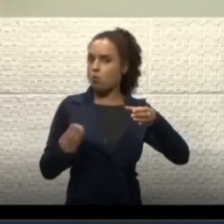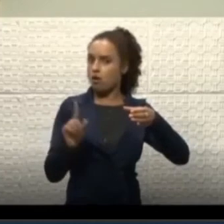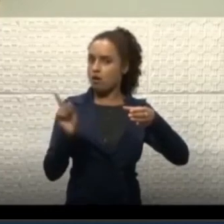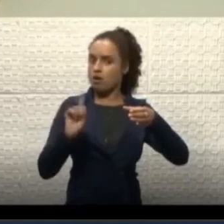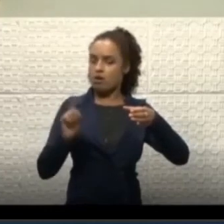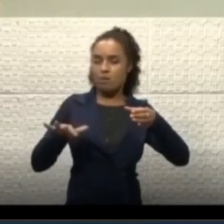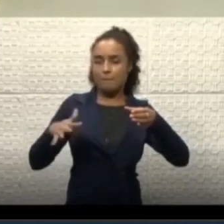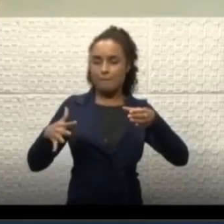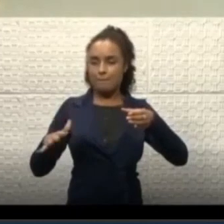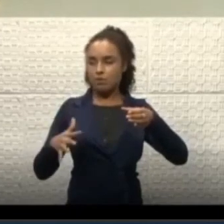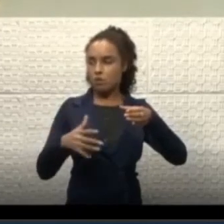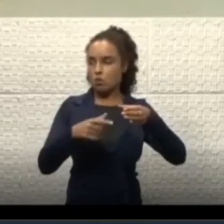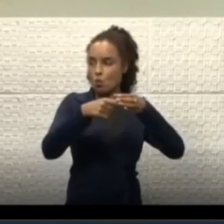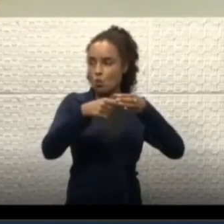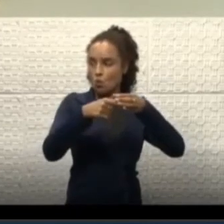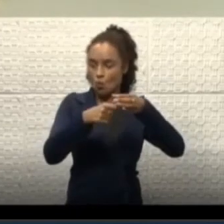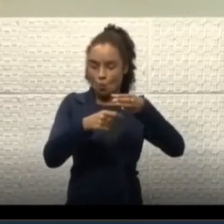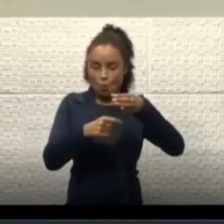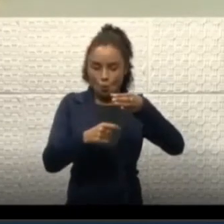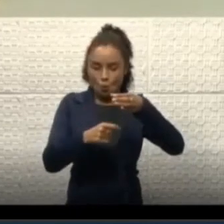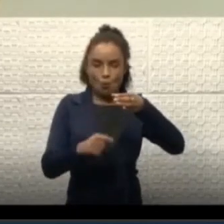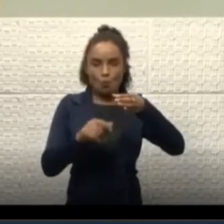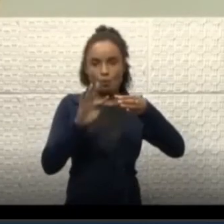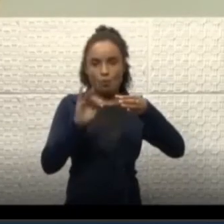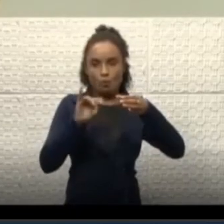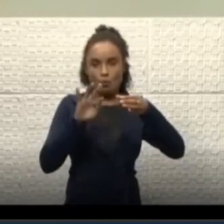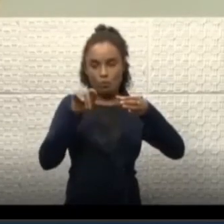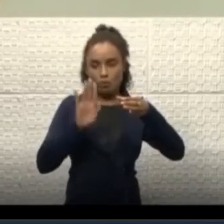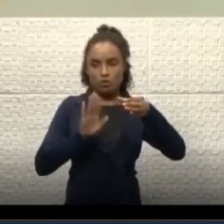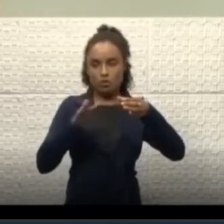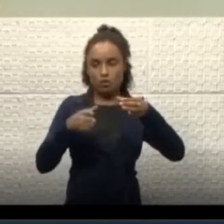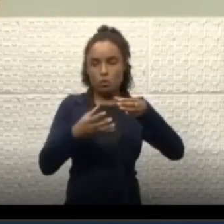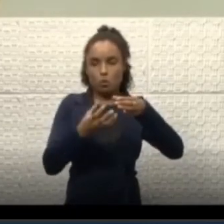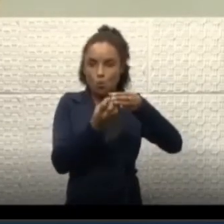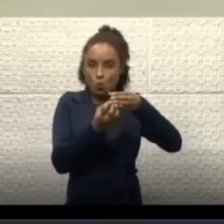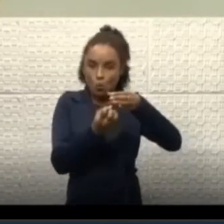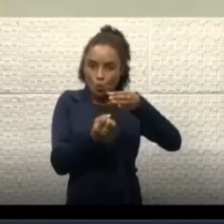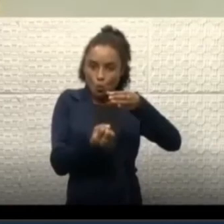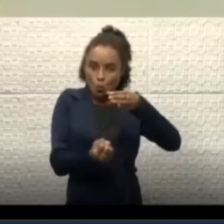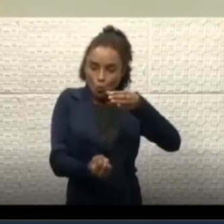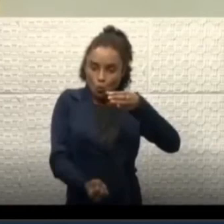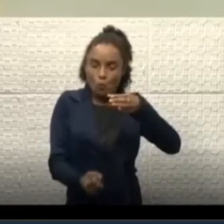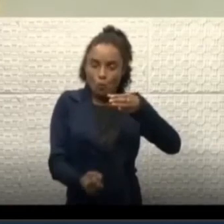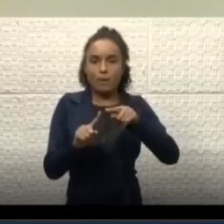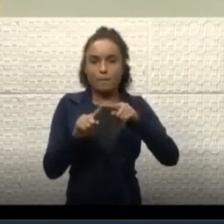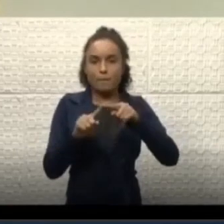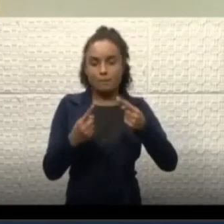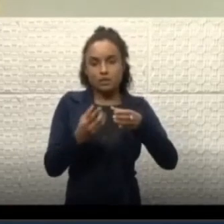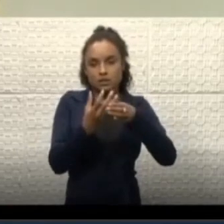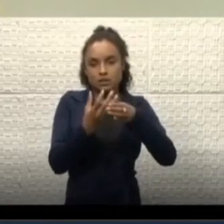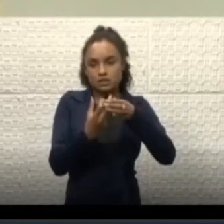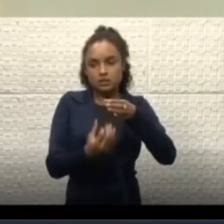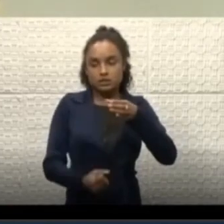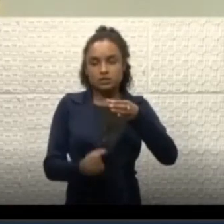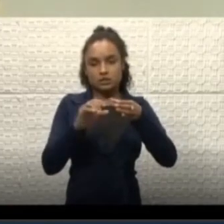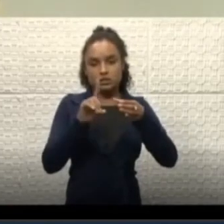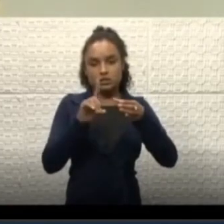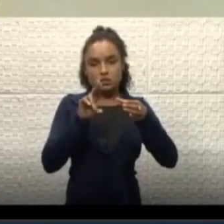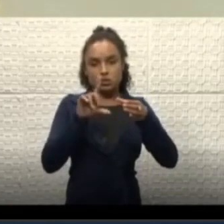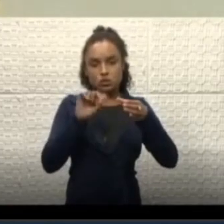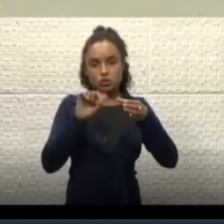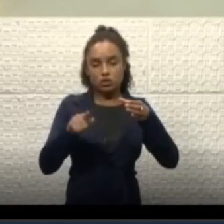demais. Ali a saída com papel filtro ela já vai filtrar bem, só que ela deixa passar essa diluição